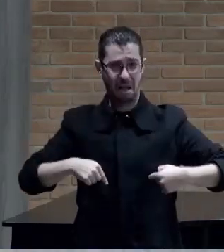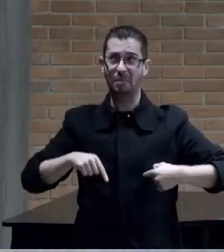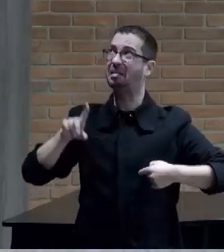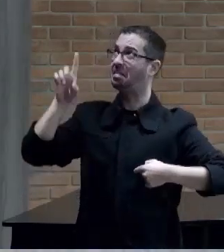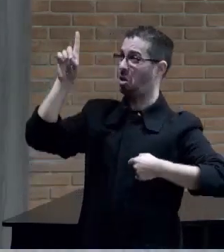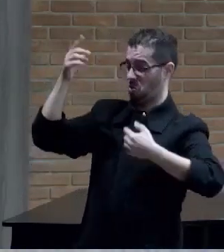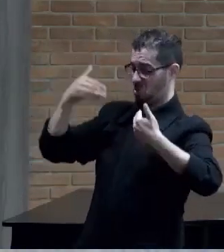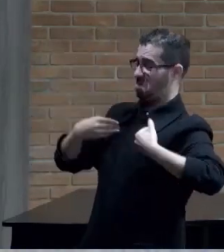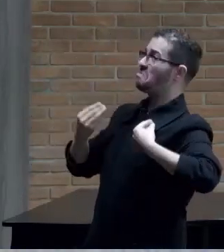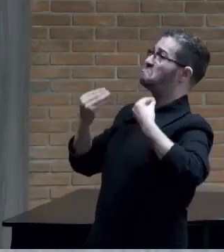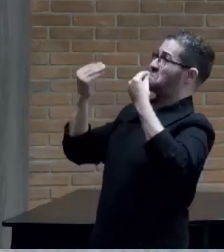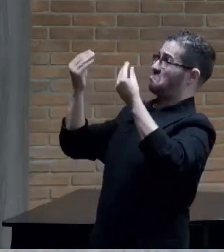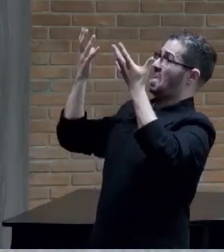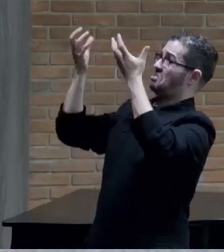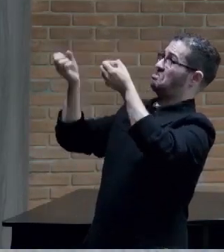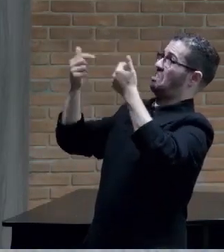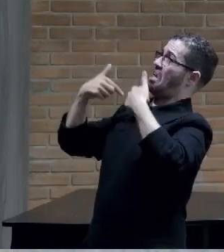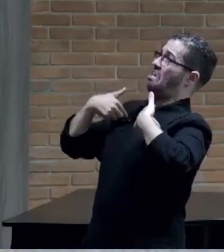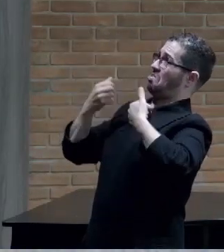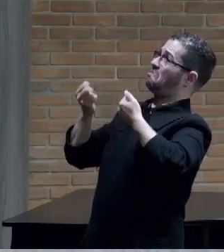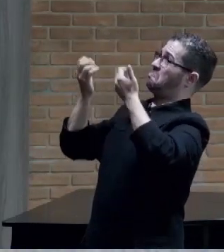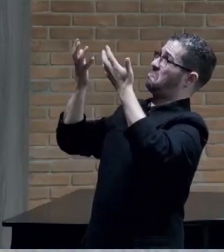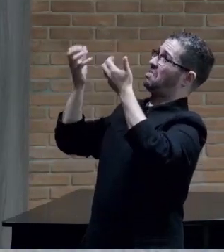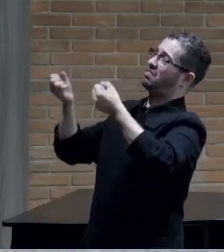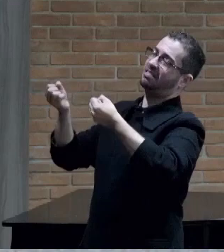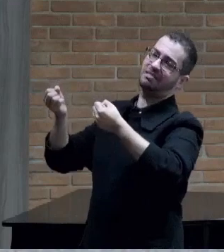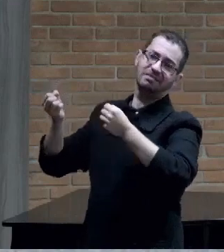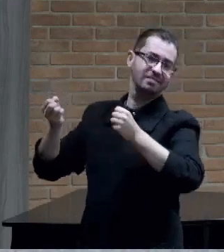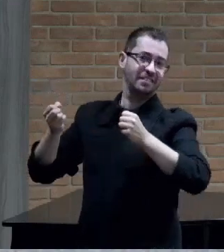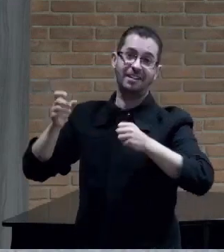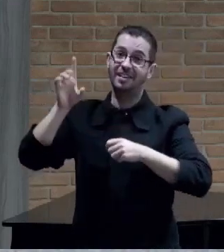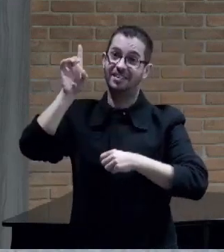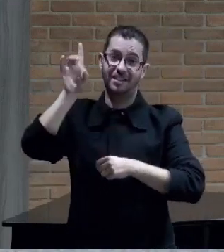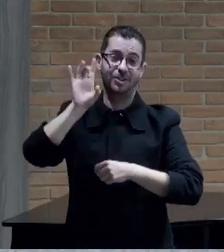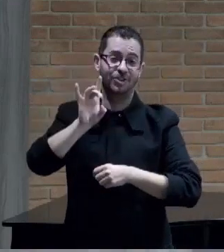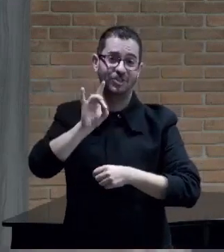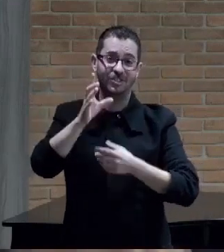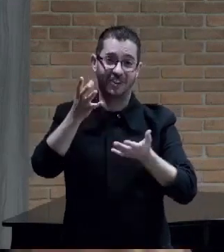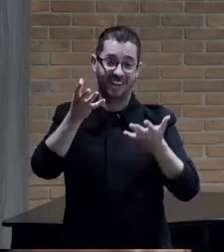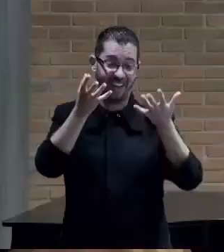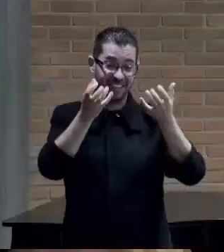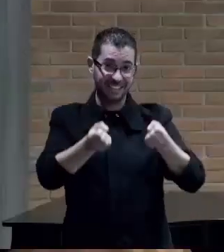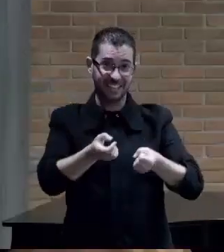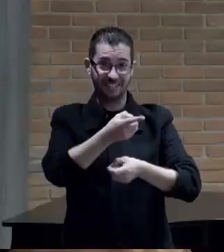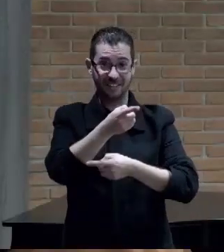de Deus. Mas Deus só aceita você por intermédio do sacrifício do Filho dele.